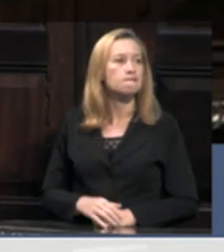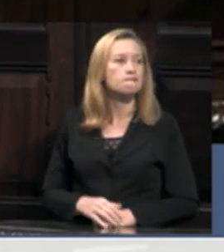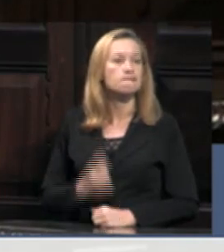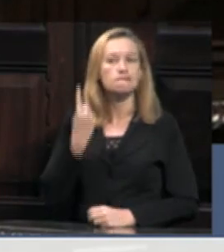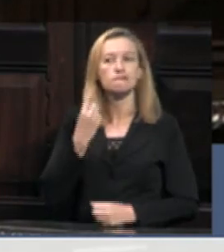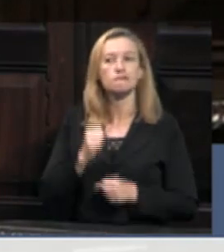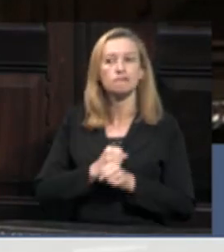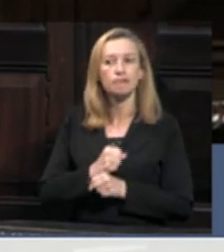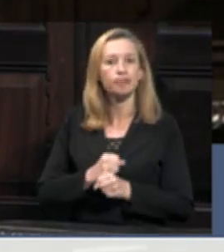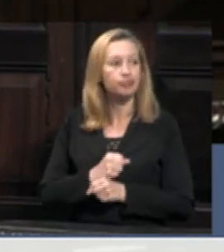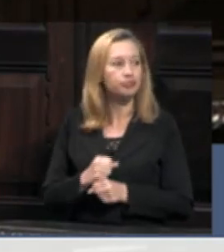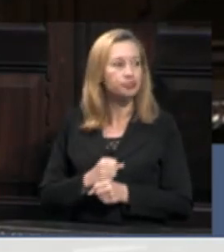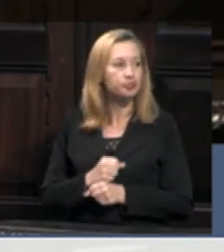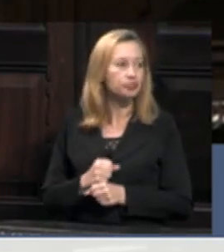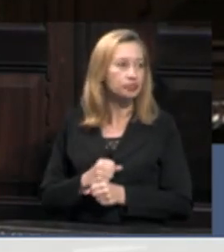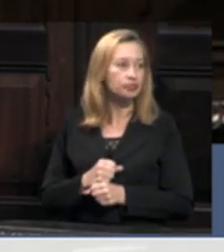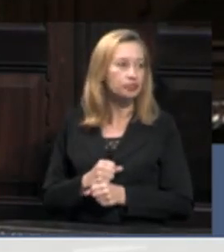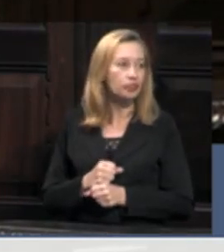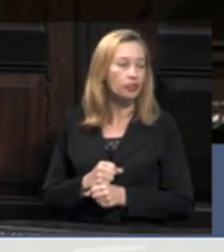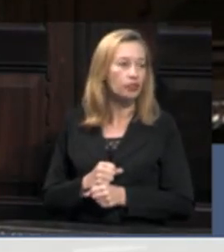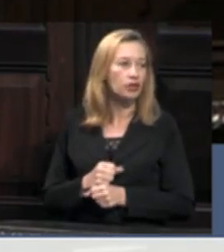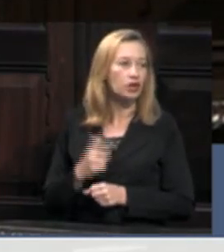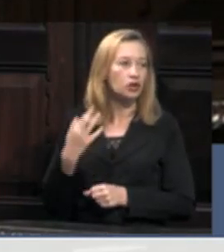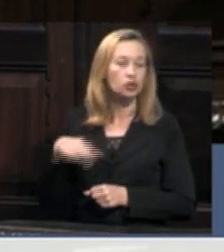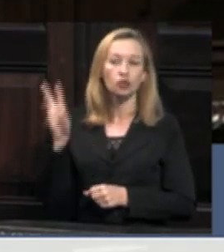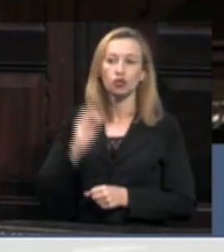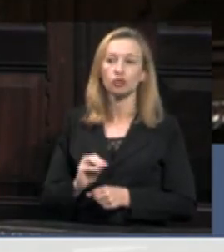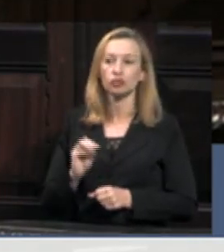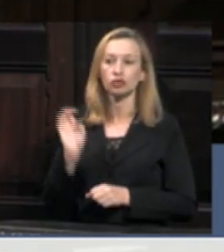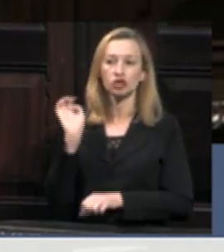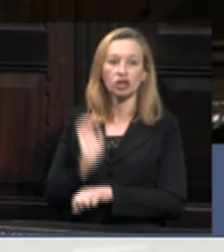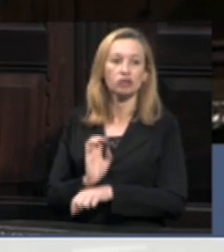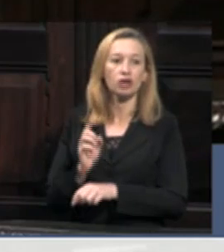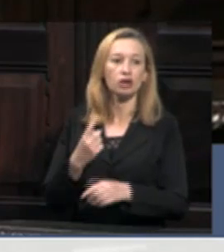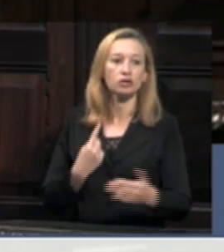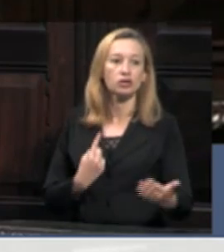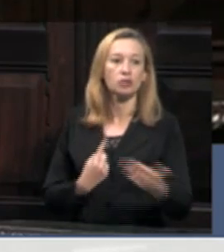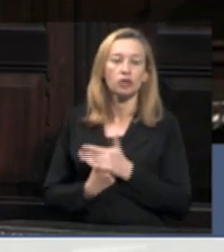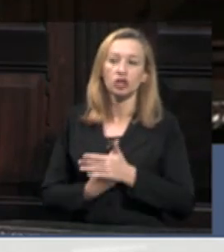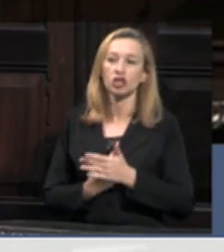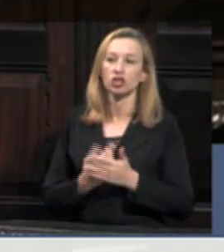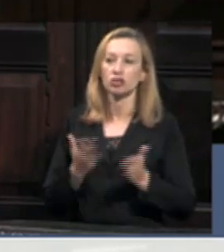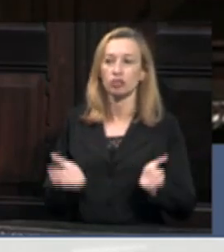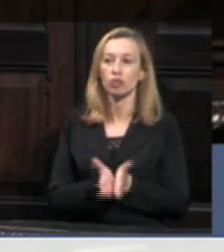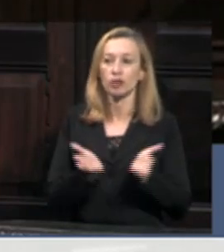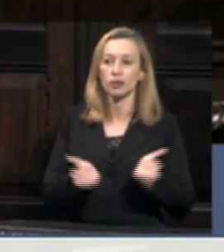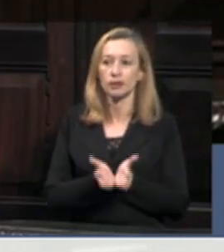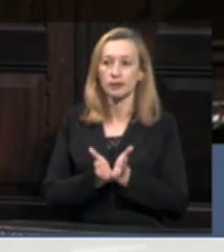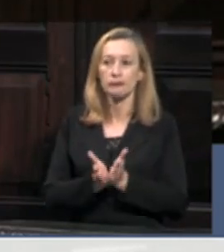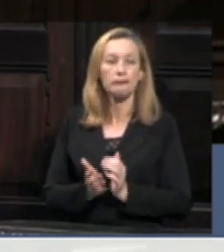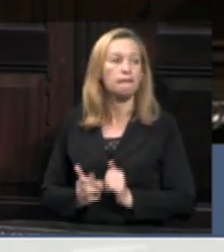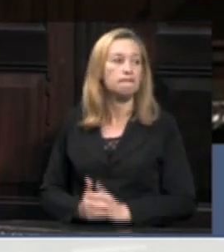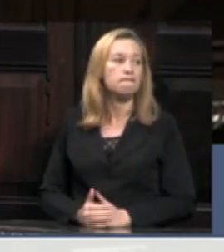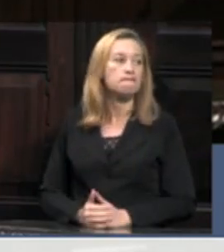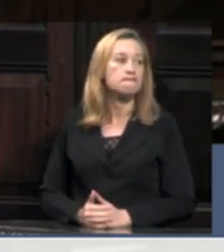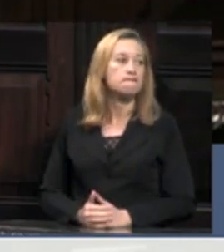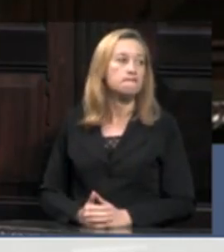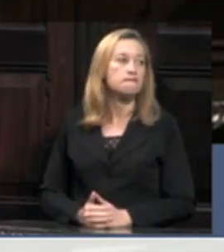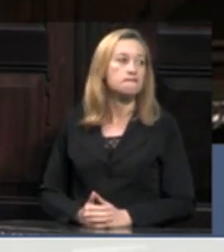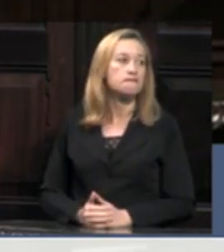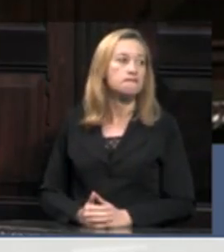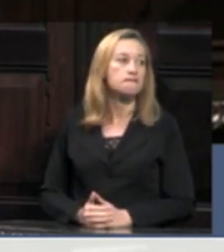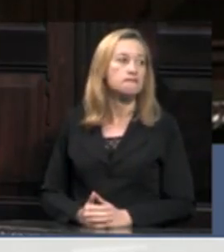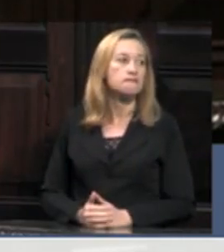1 ano do Fundo Estadual de Combate à Pobreza. A prorrogação